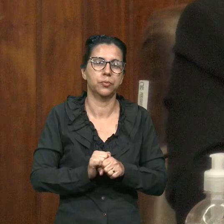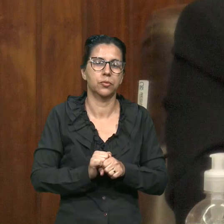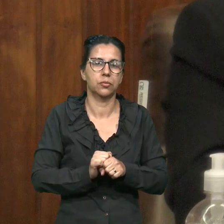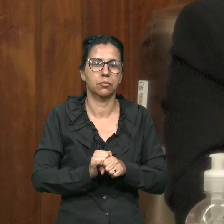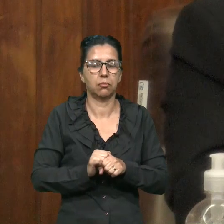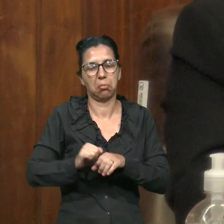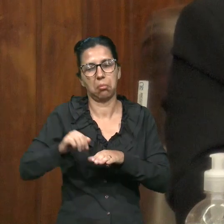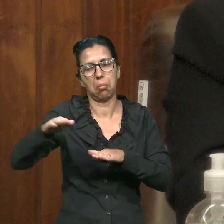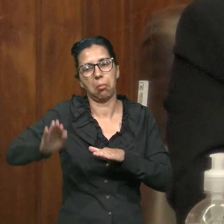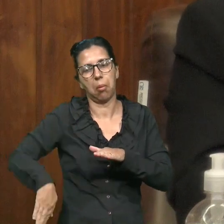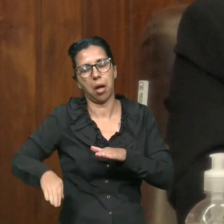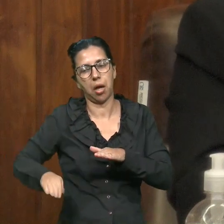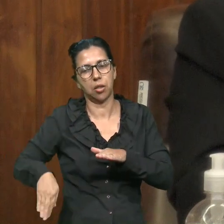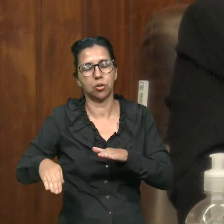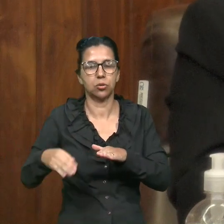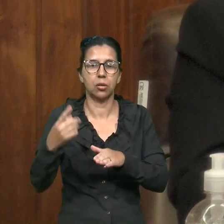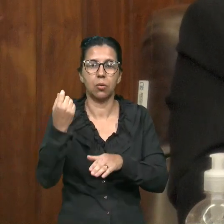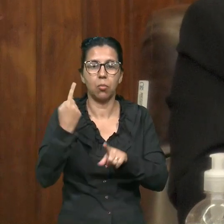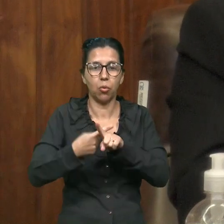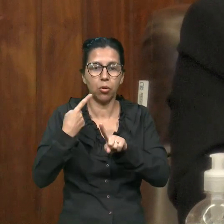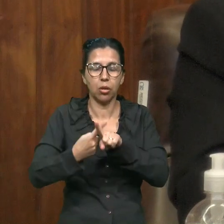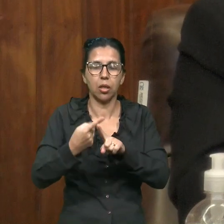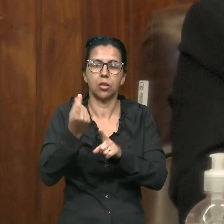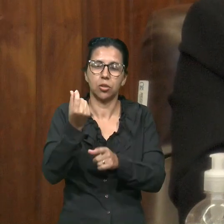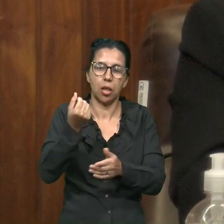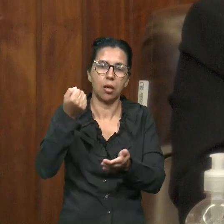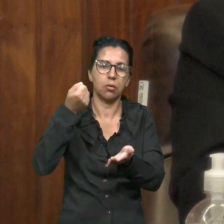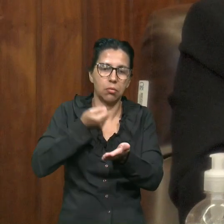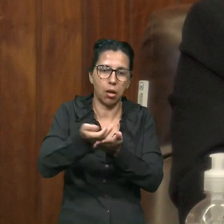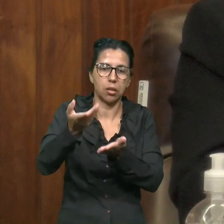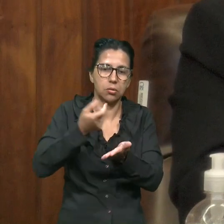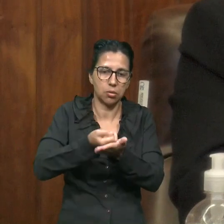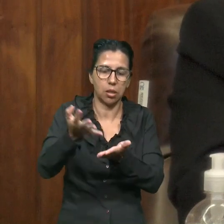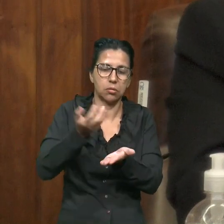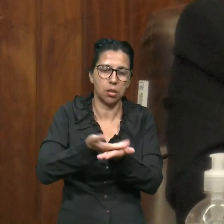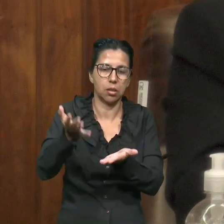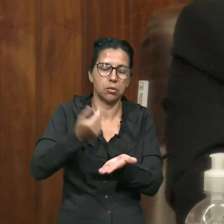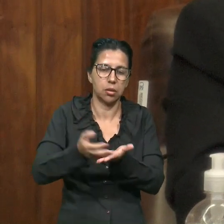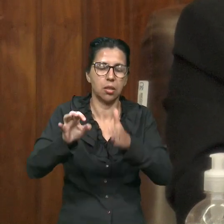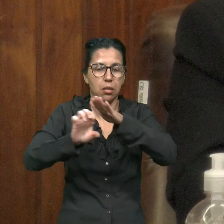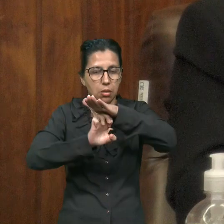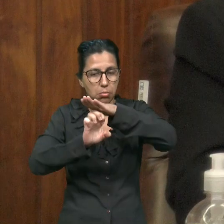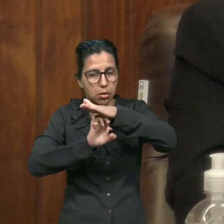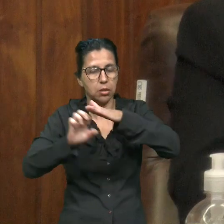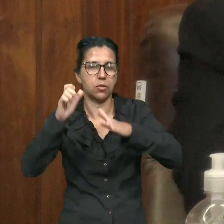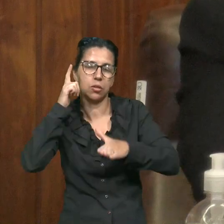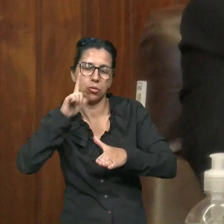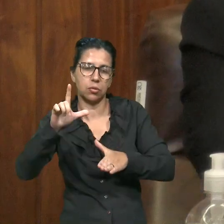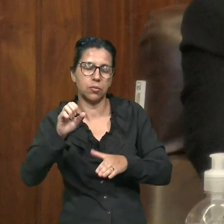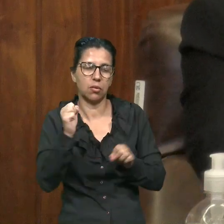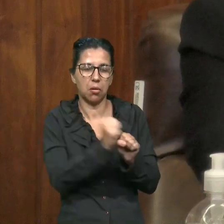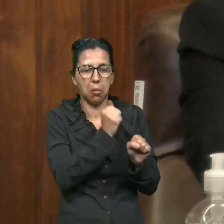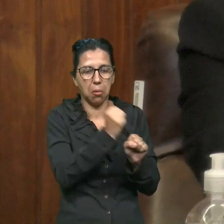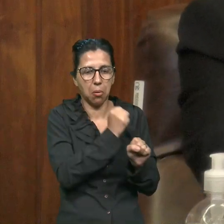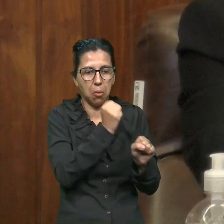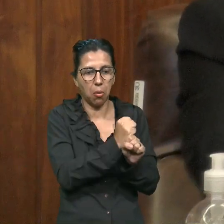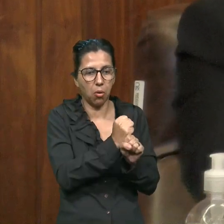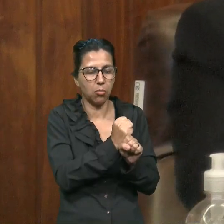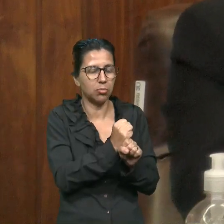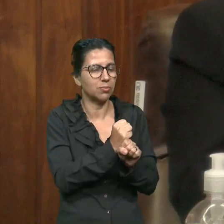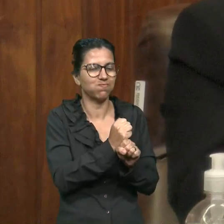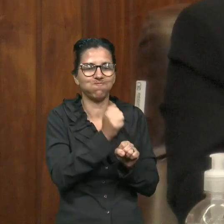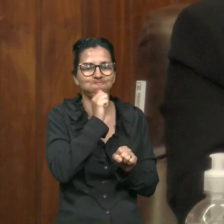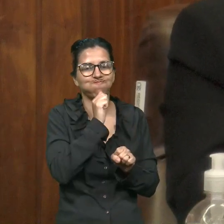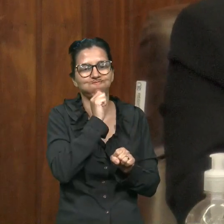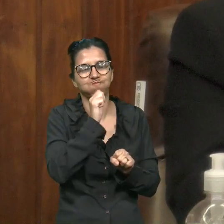são inferiores ao montante de gastos até a presente data com a empresa vencedora. Lembrando que as obras ainda não atingiram 50%